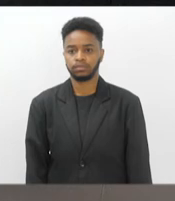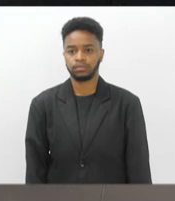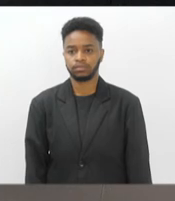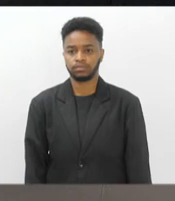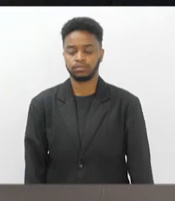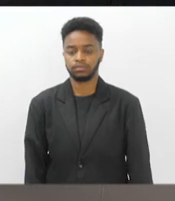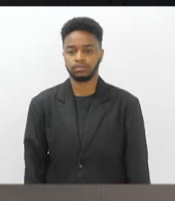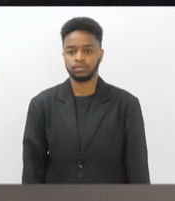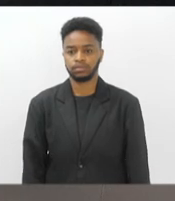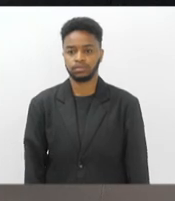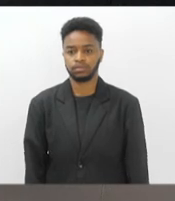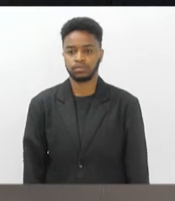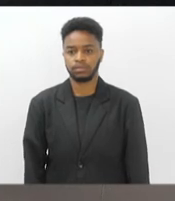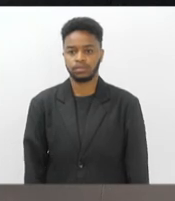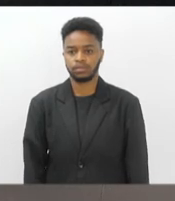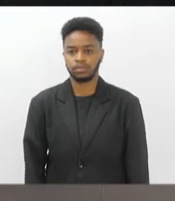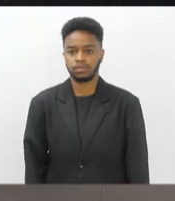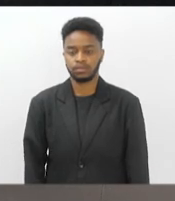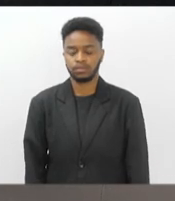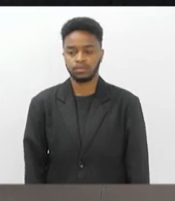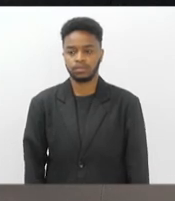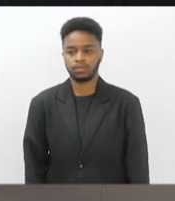Presidente gente